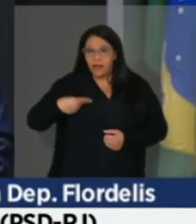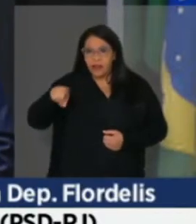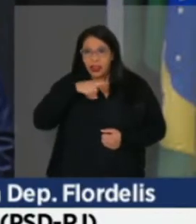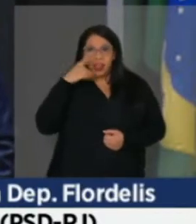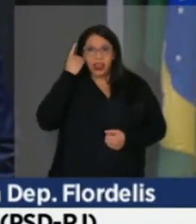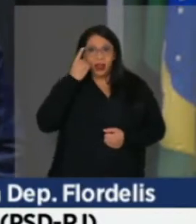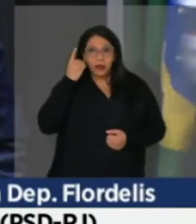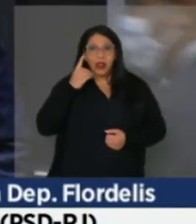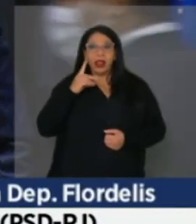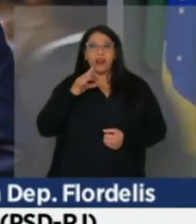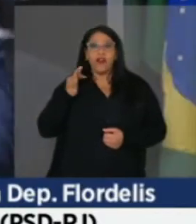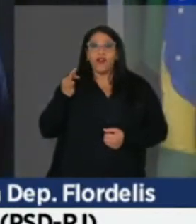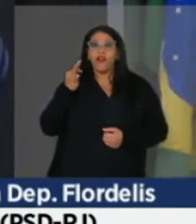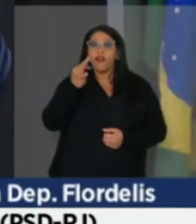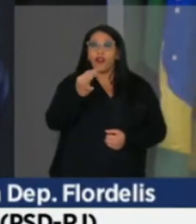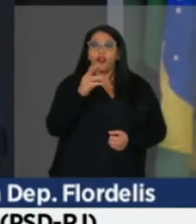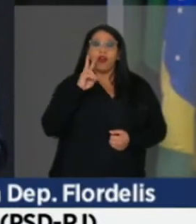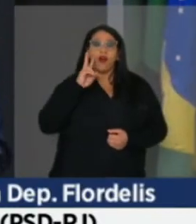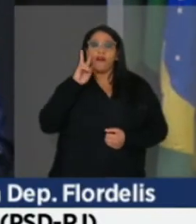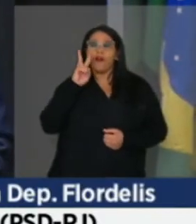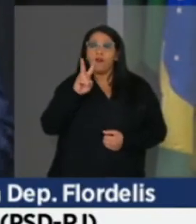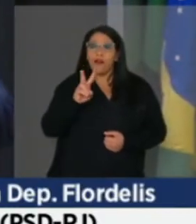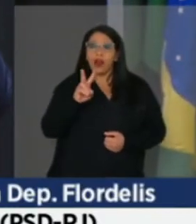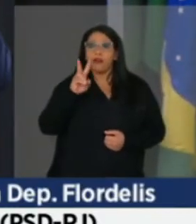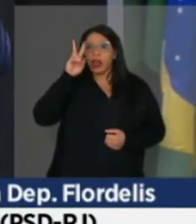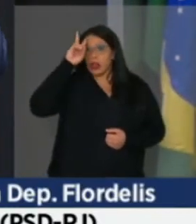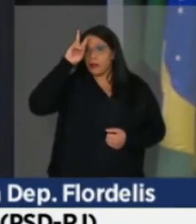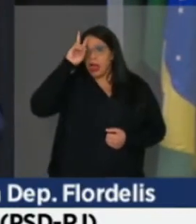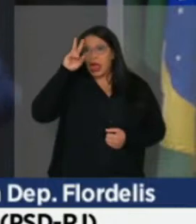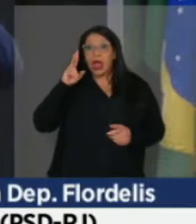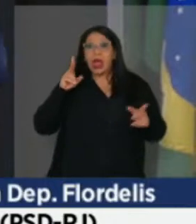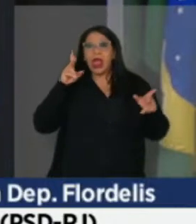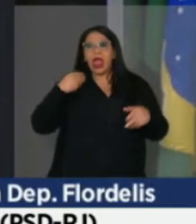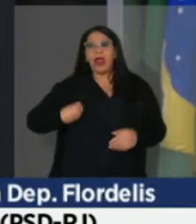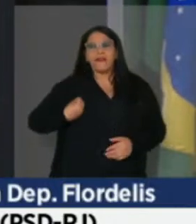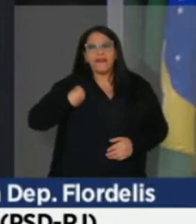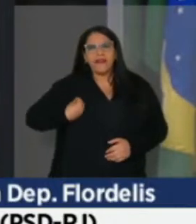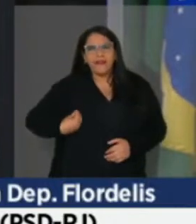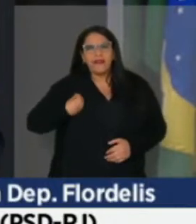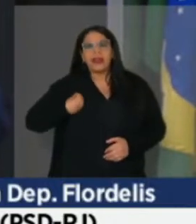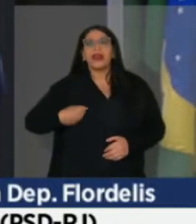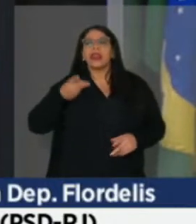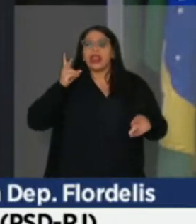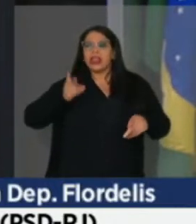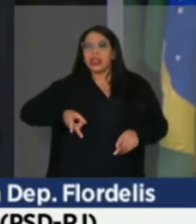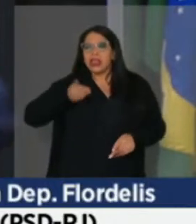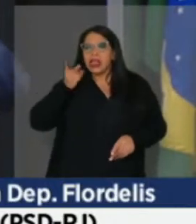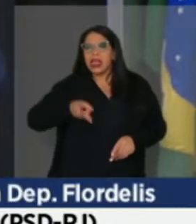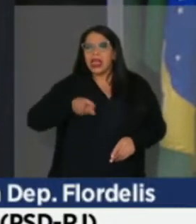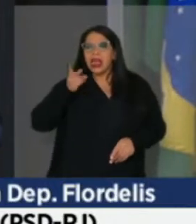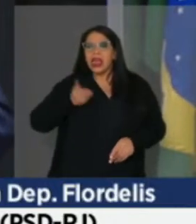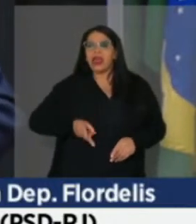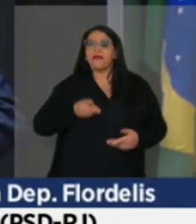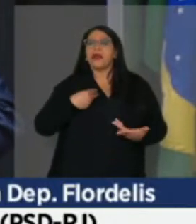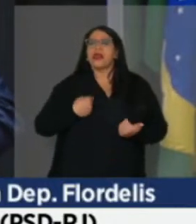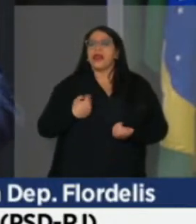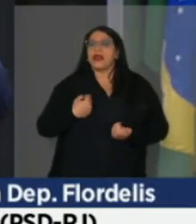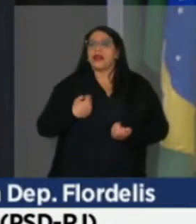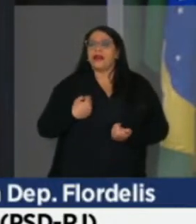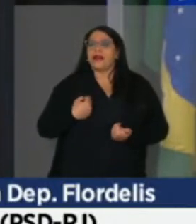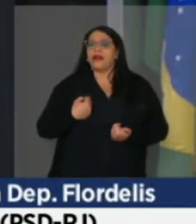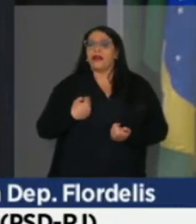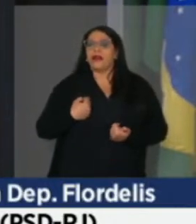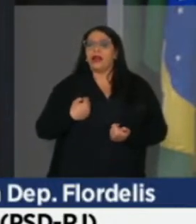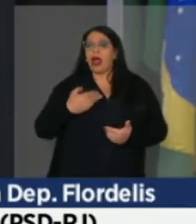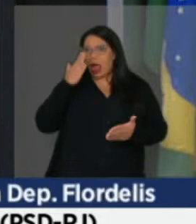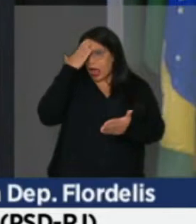senhoras, dirão, olhando para trás: eu passei a vida inteira no berço, no colo, nos braços